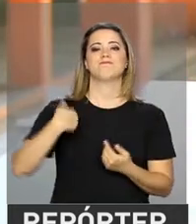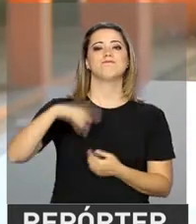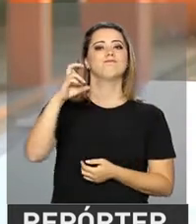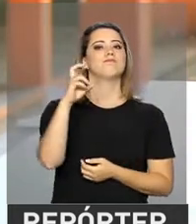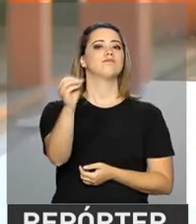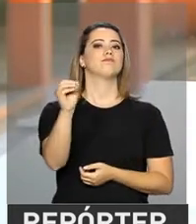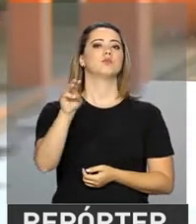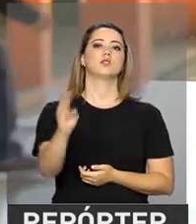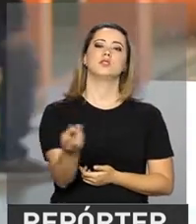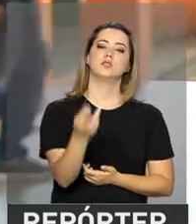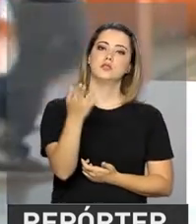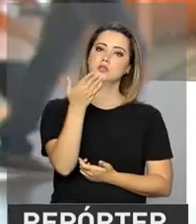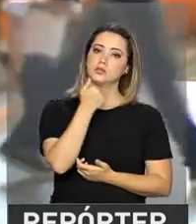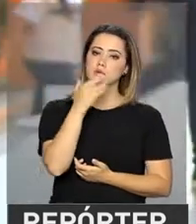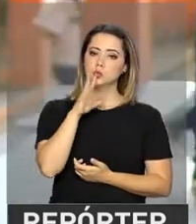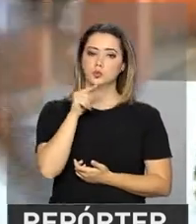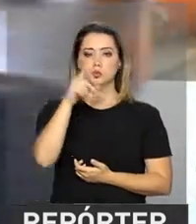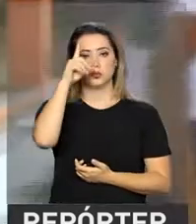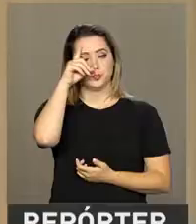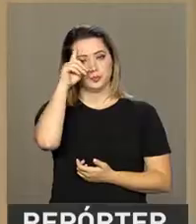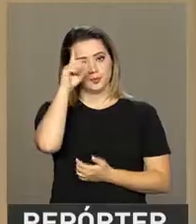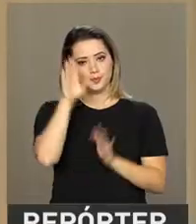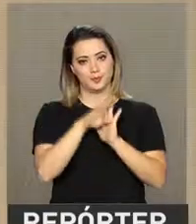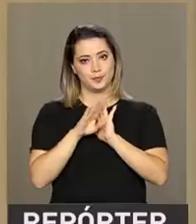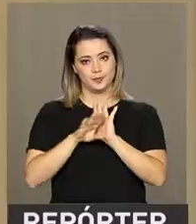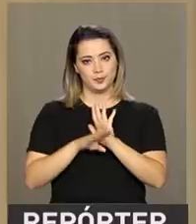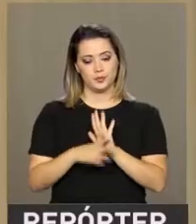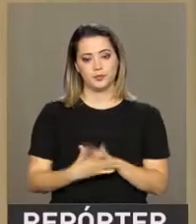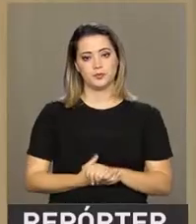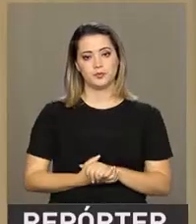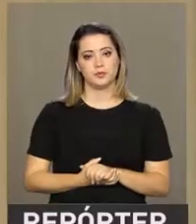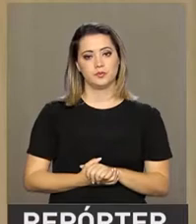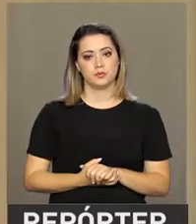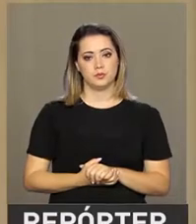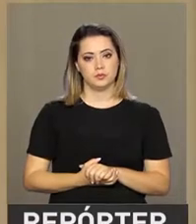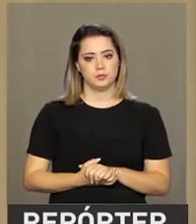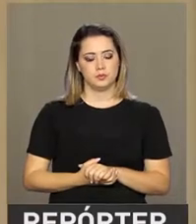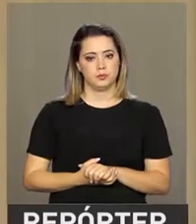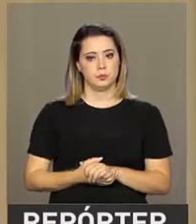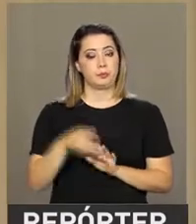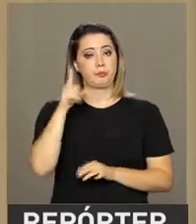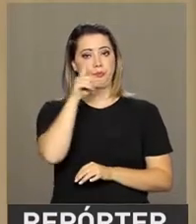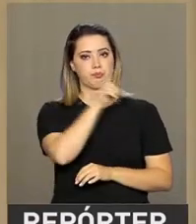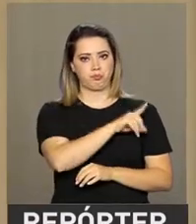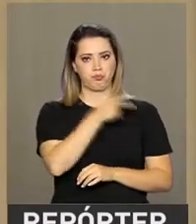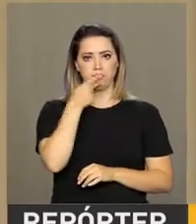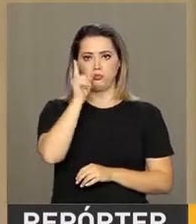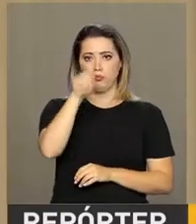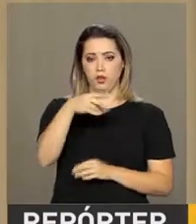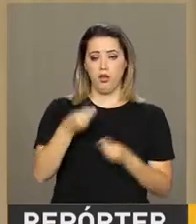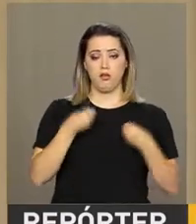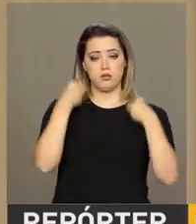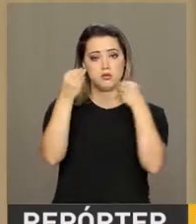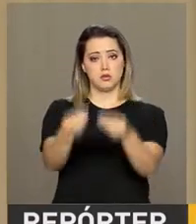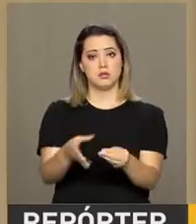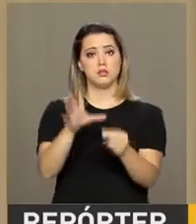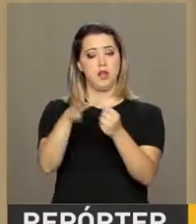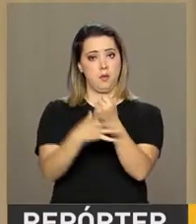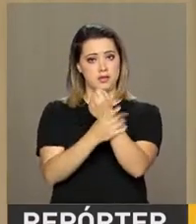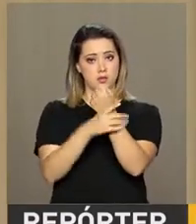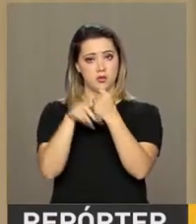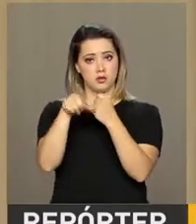de refeições todos os dias pelo programa. Isso, de alguma forma, traz uma garantia de que esta produção